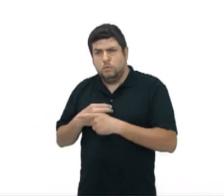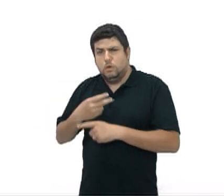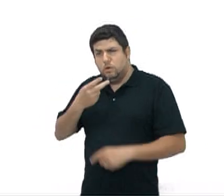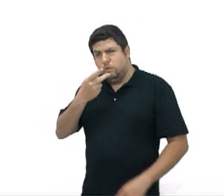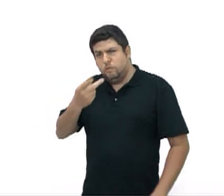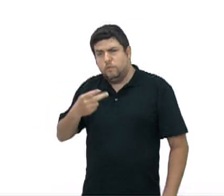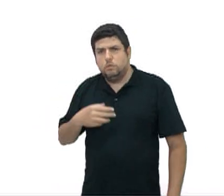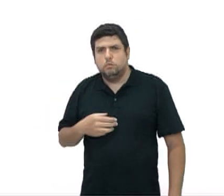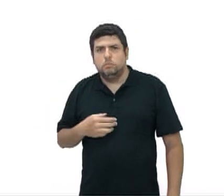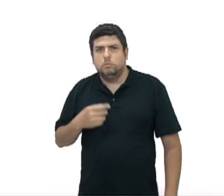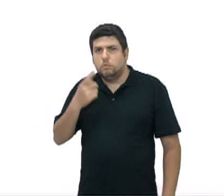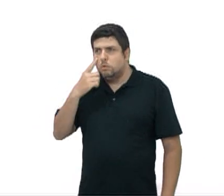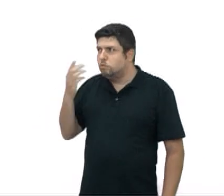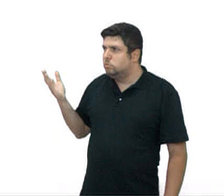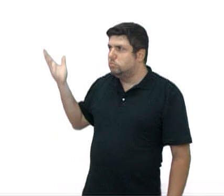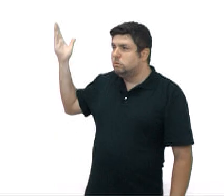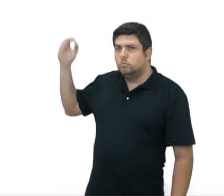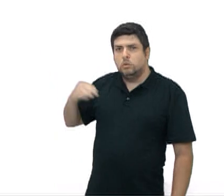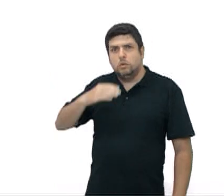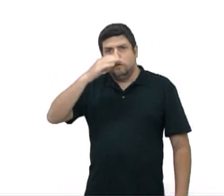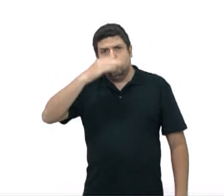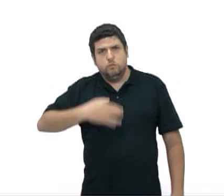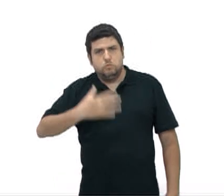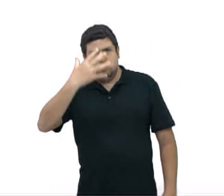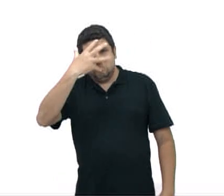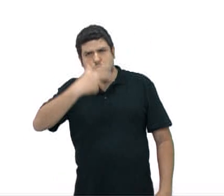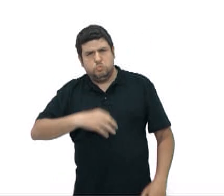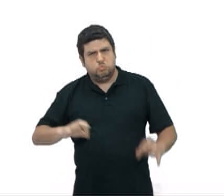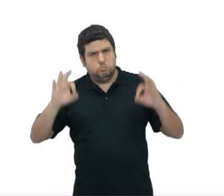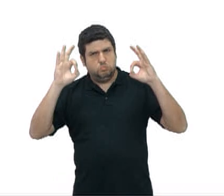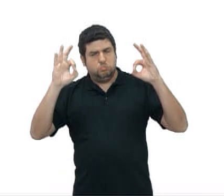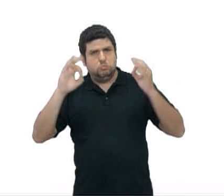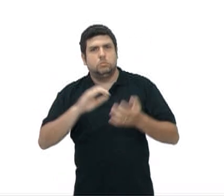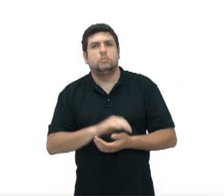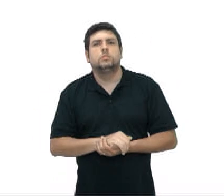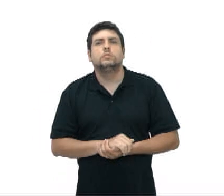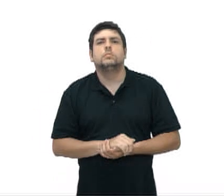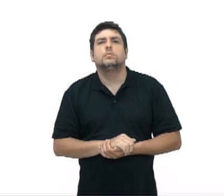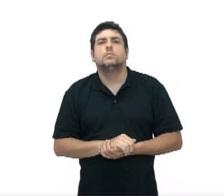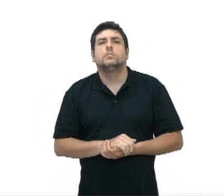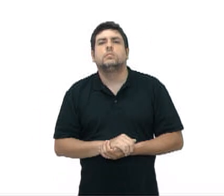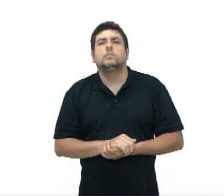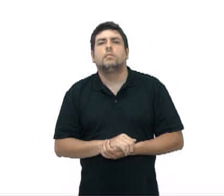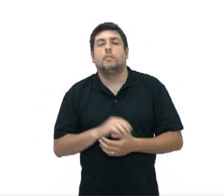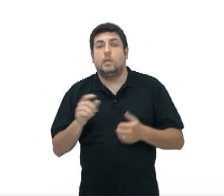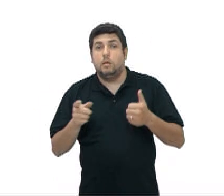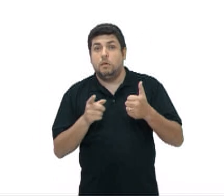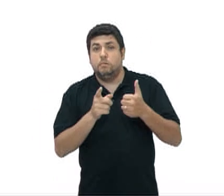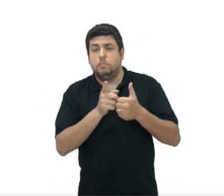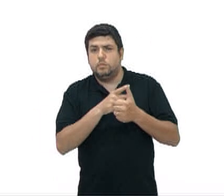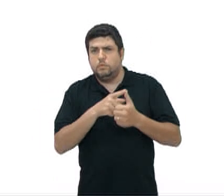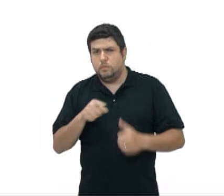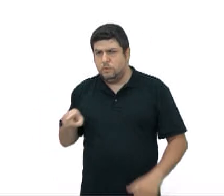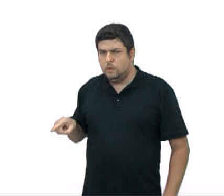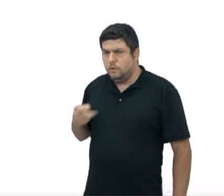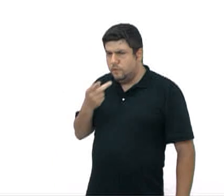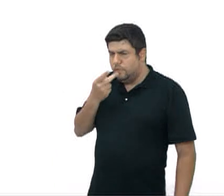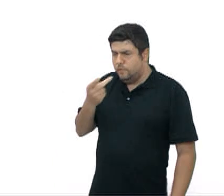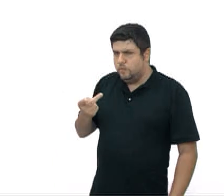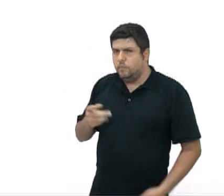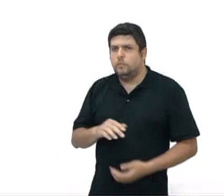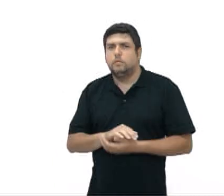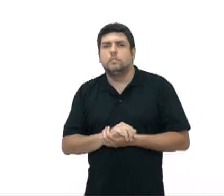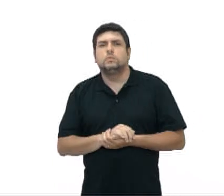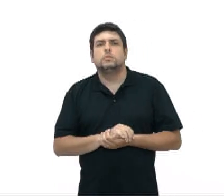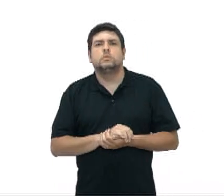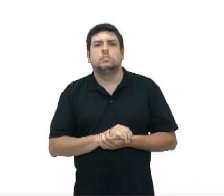Fusca bonito esse aqui, inclusive, né? Charmoso. Primeira afirmação. Nessa